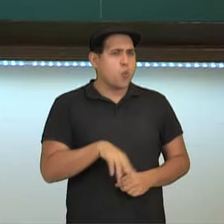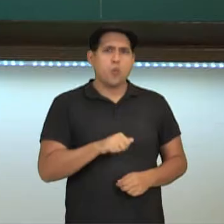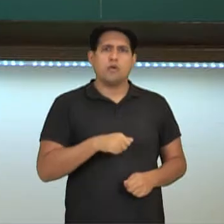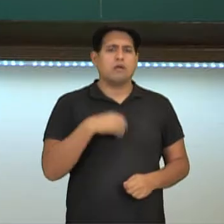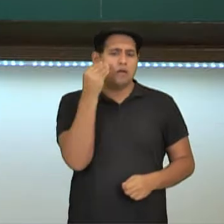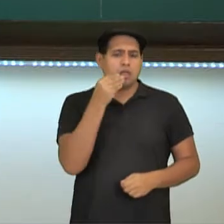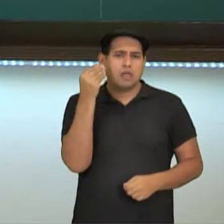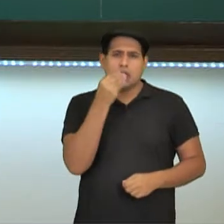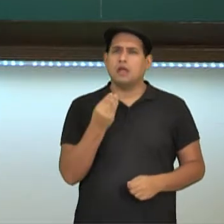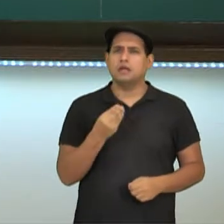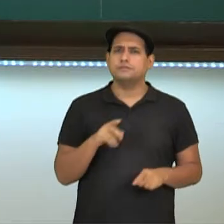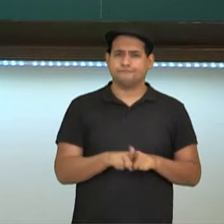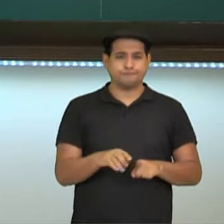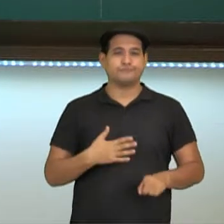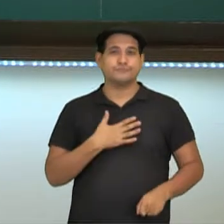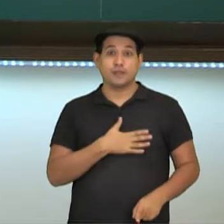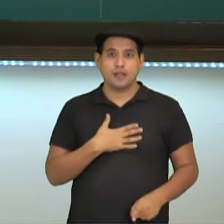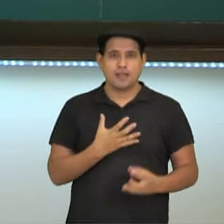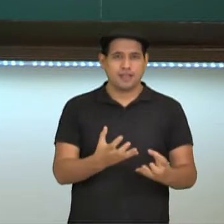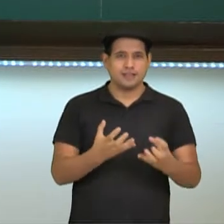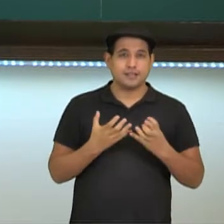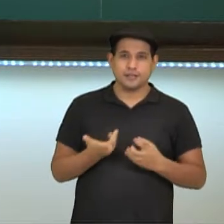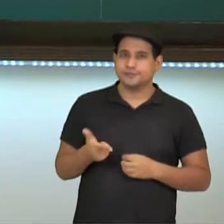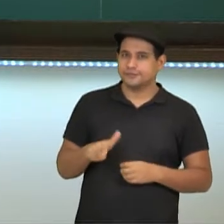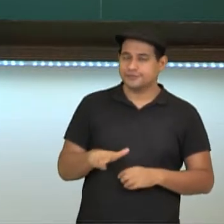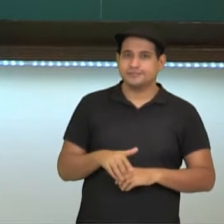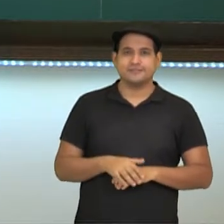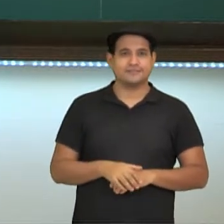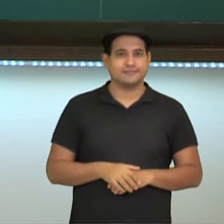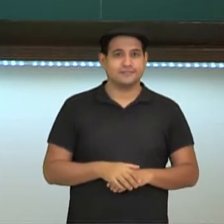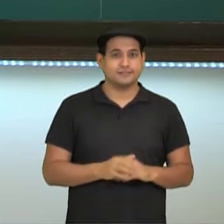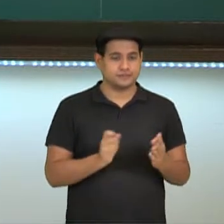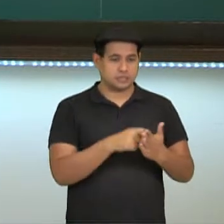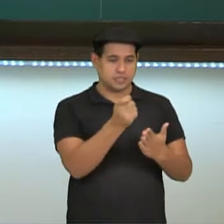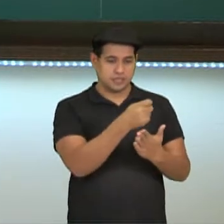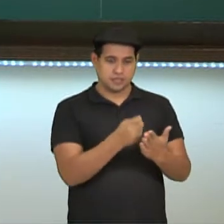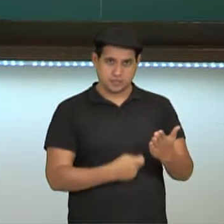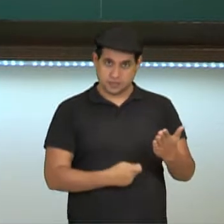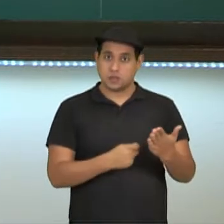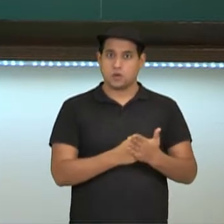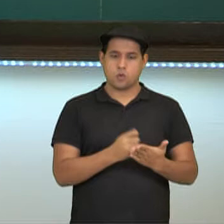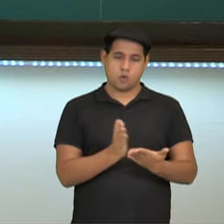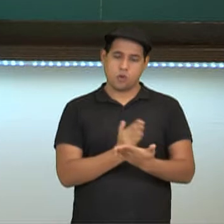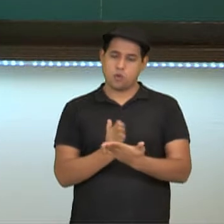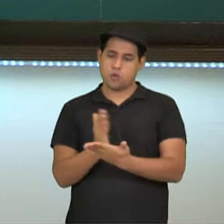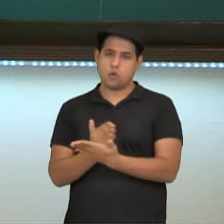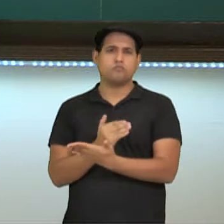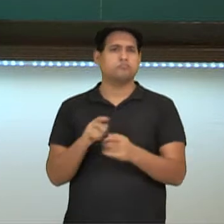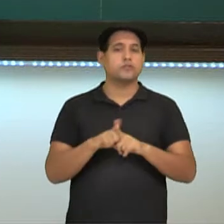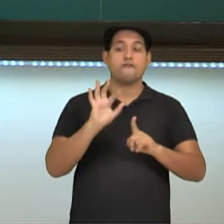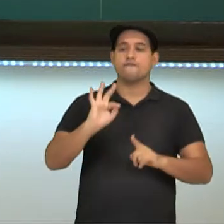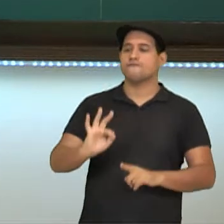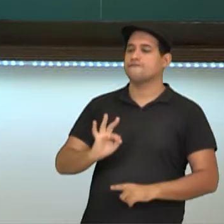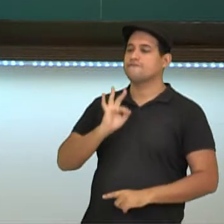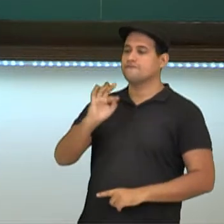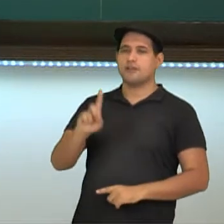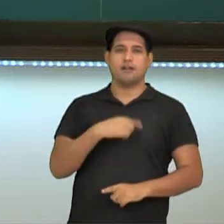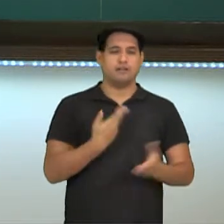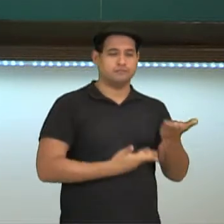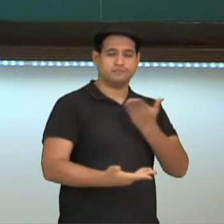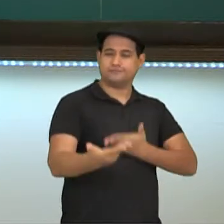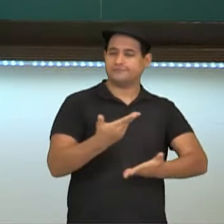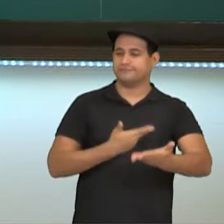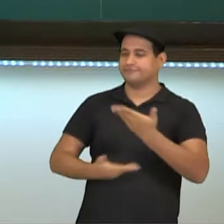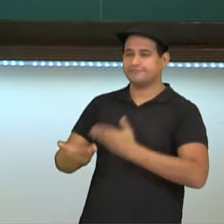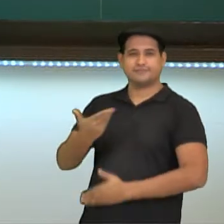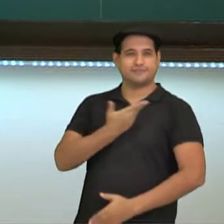tiveram essa experiência, vocês gostariam de ter? Deixem anotado aí no caderno de vocês para no futuro nós socializarmos com